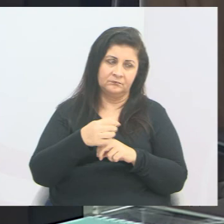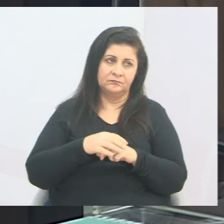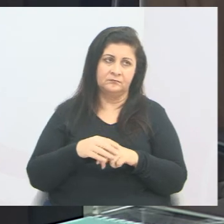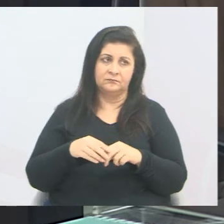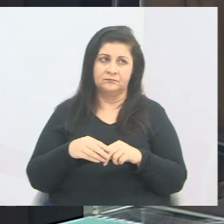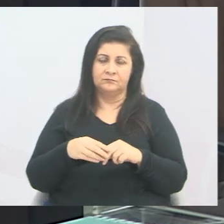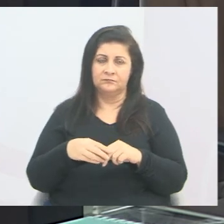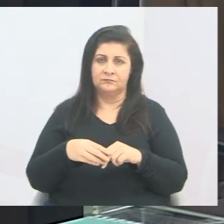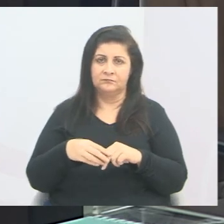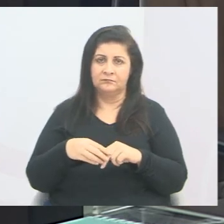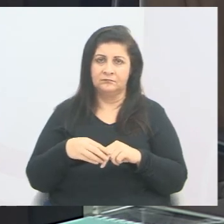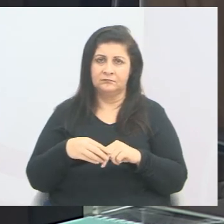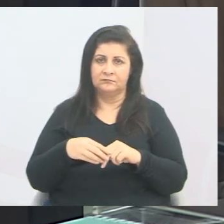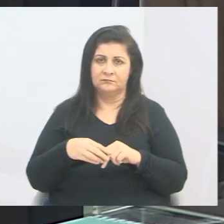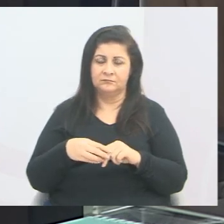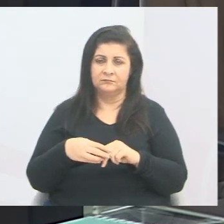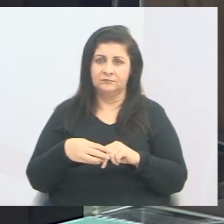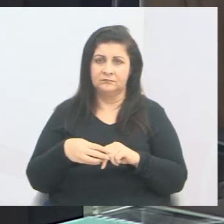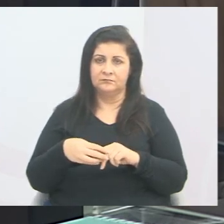acontecer, também não vai fazer só um